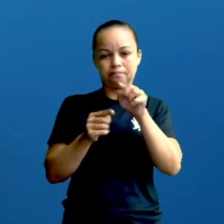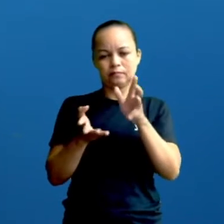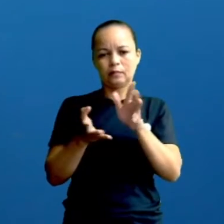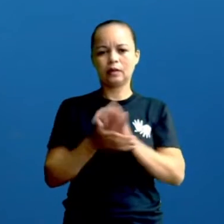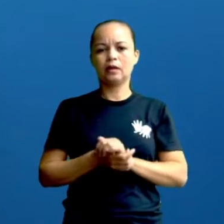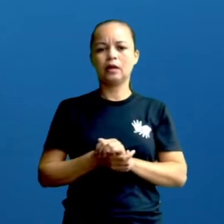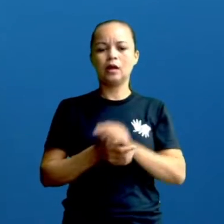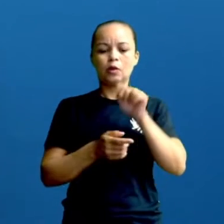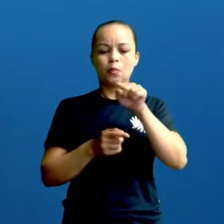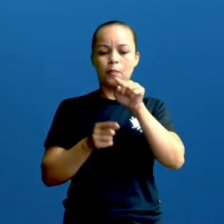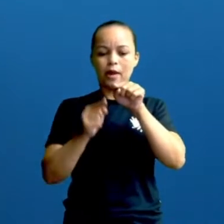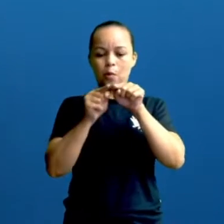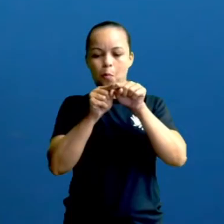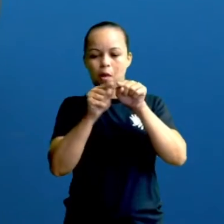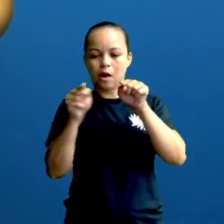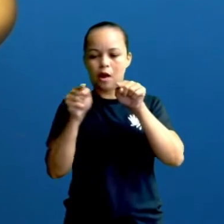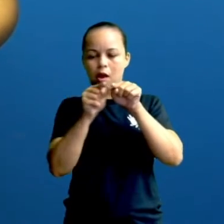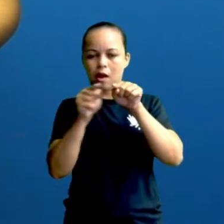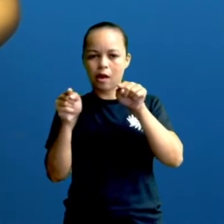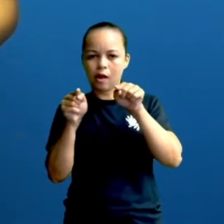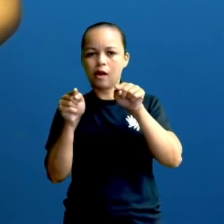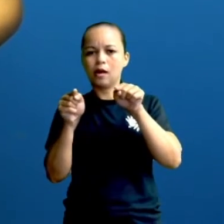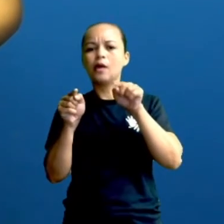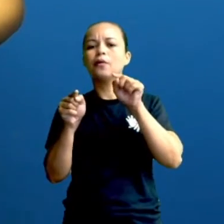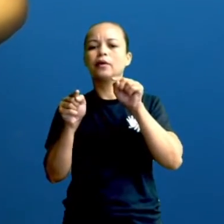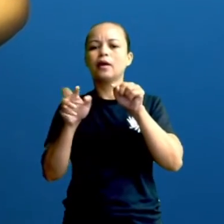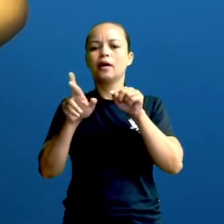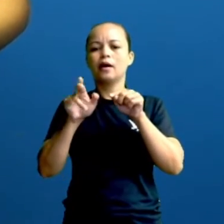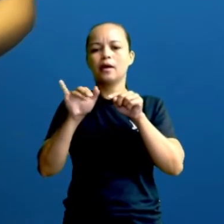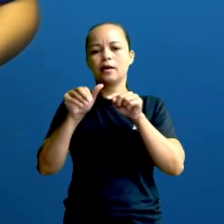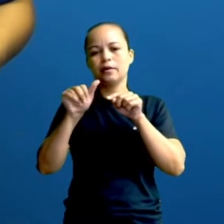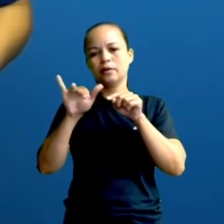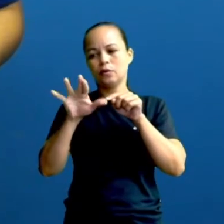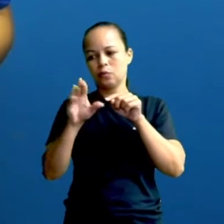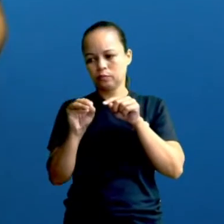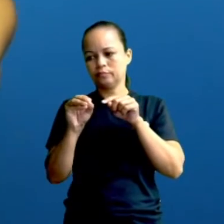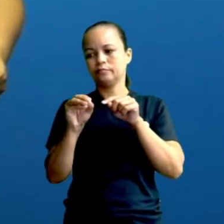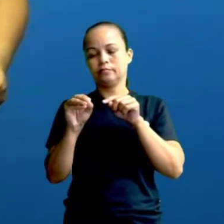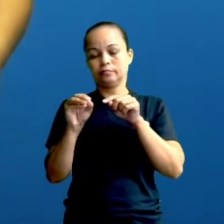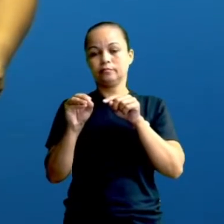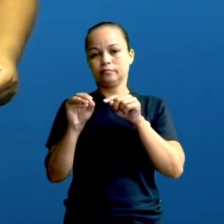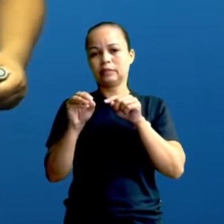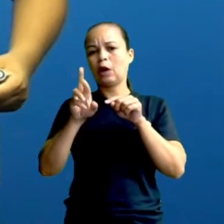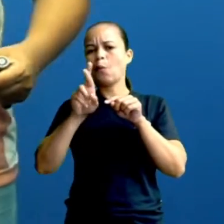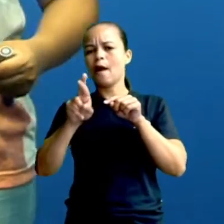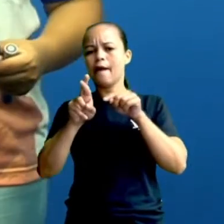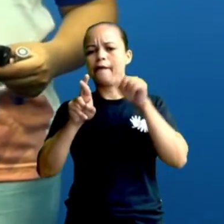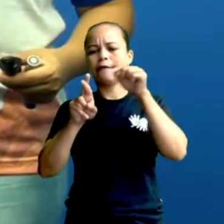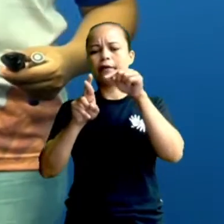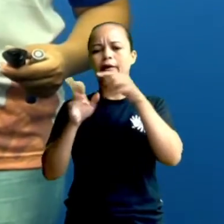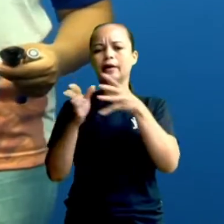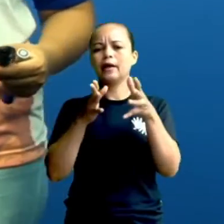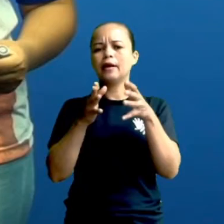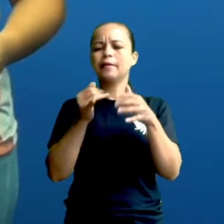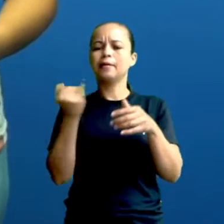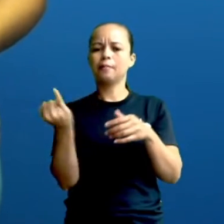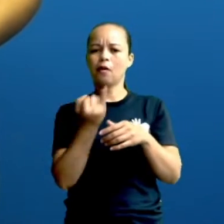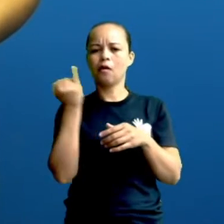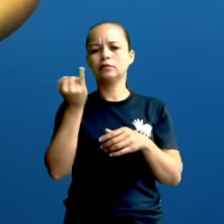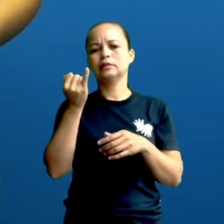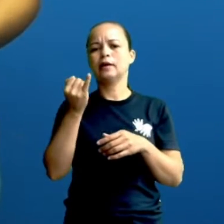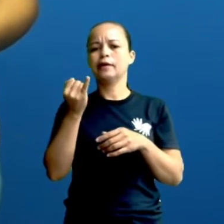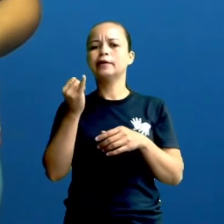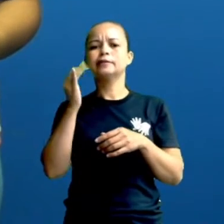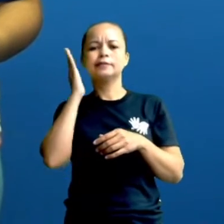centro até a circunferência é o raio, tá? Esse raio, ele é muito importante para a gente descobrir